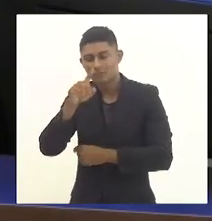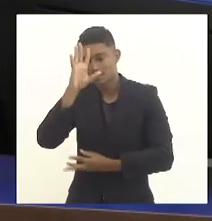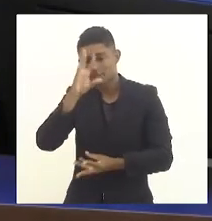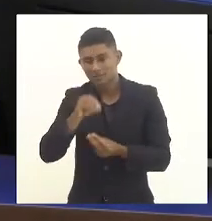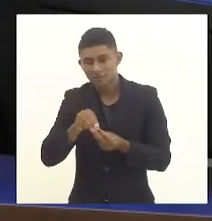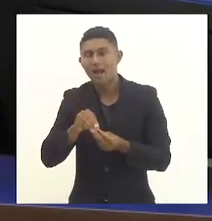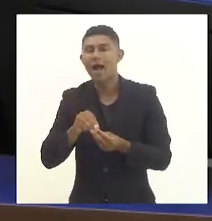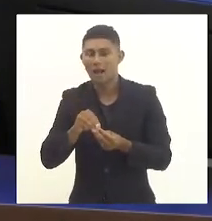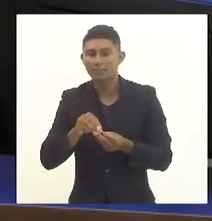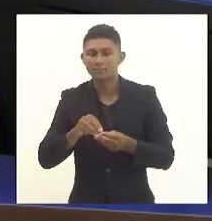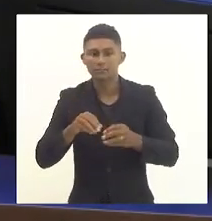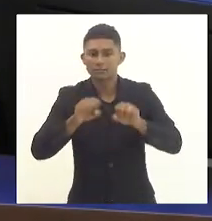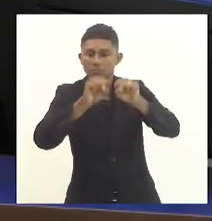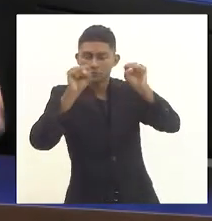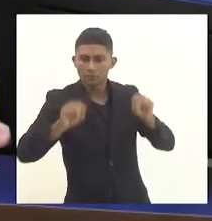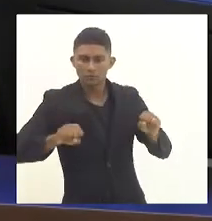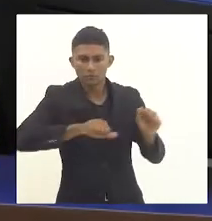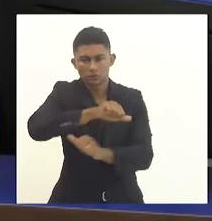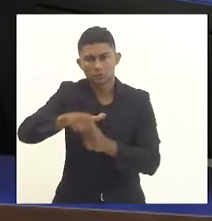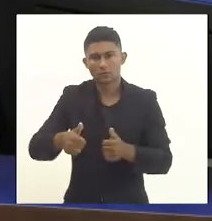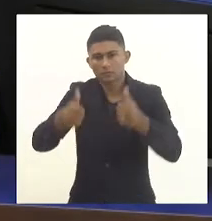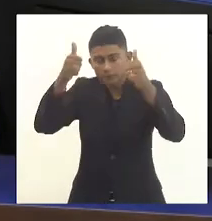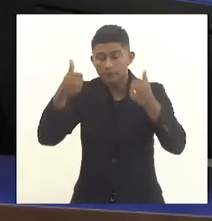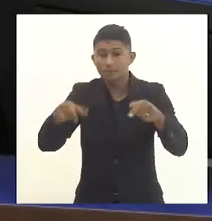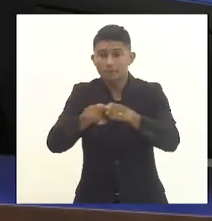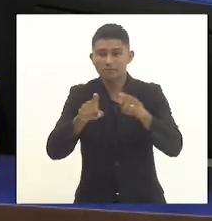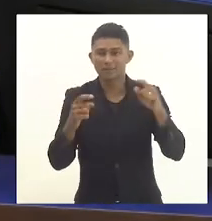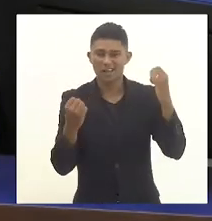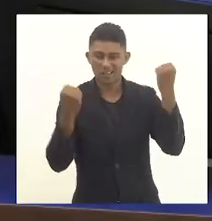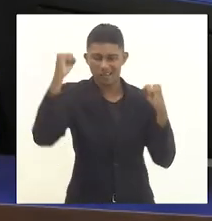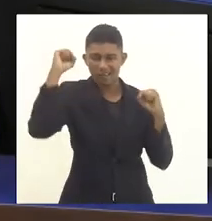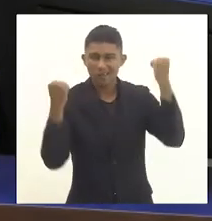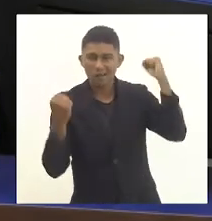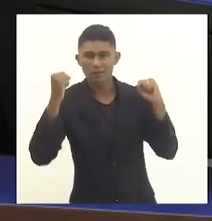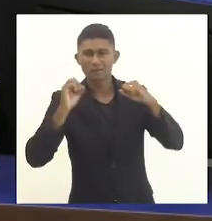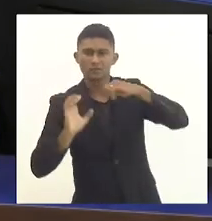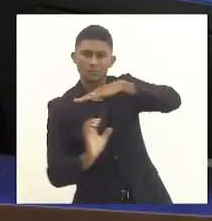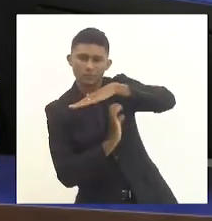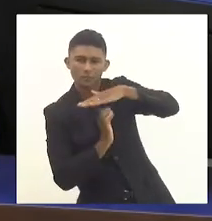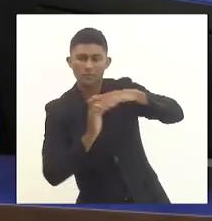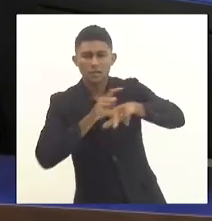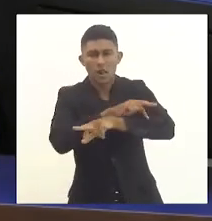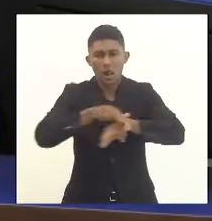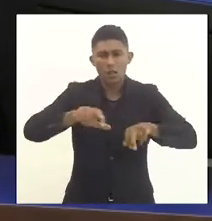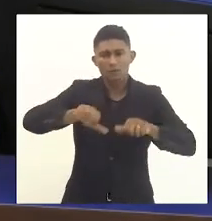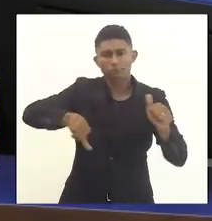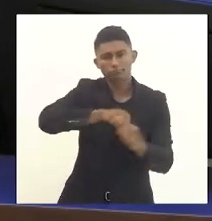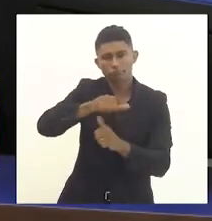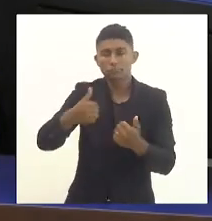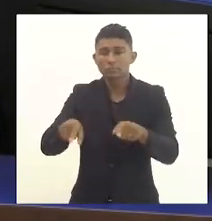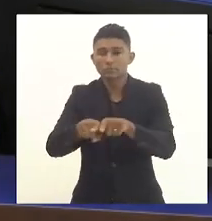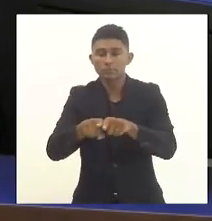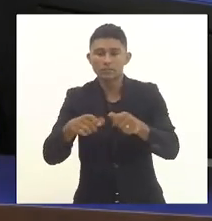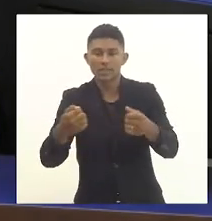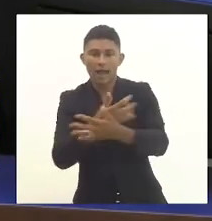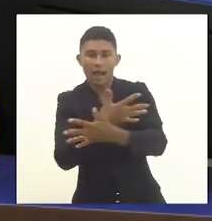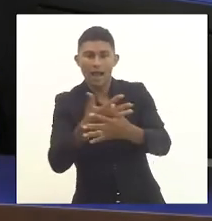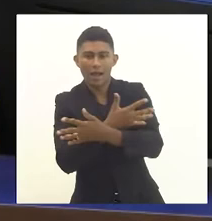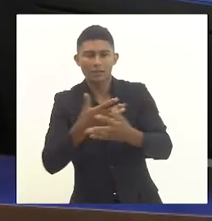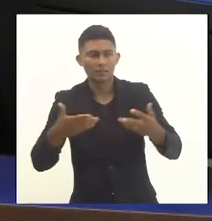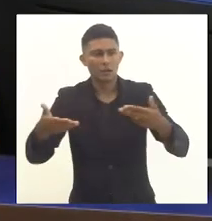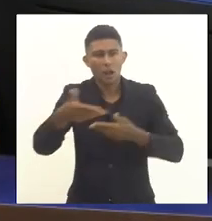o ecossistema, impõe mudanças na indústria, impõe mudanças também na vida das cidades. E nós